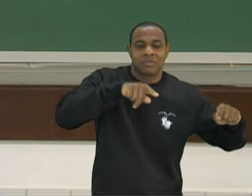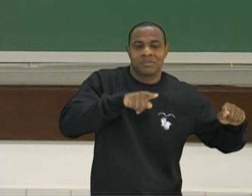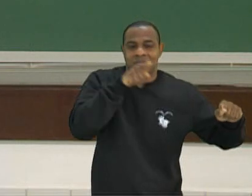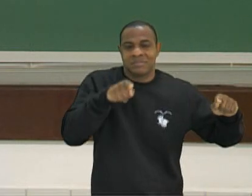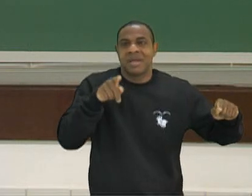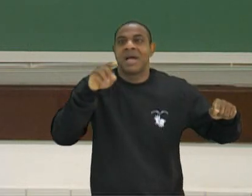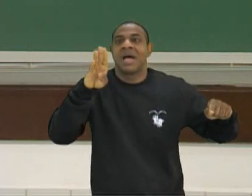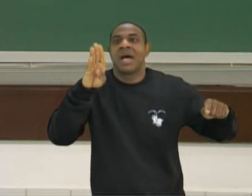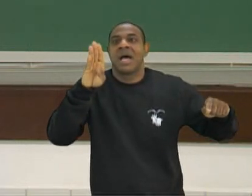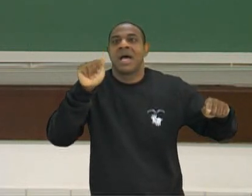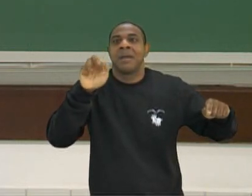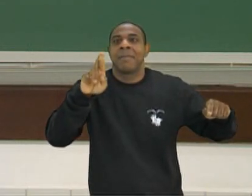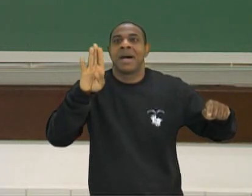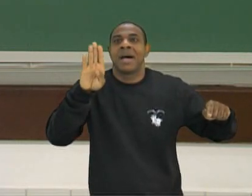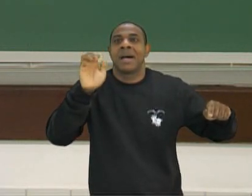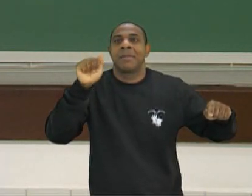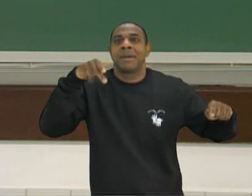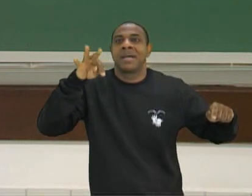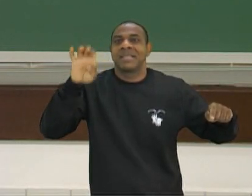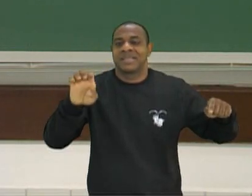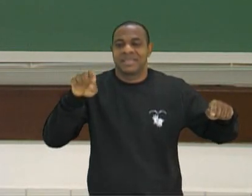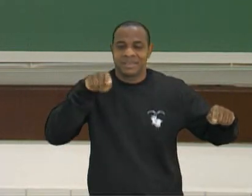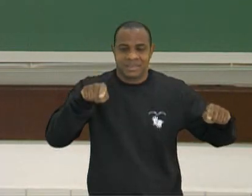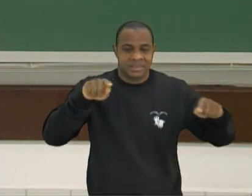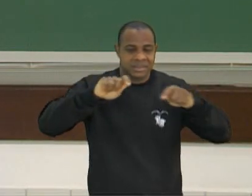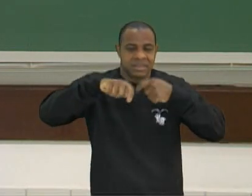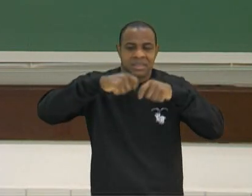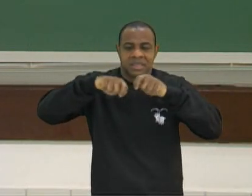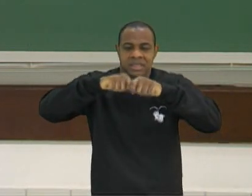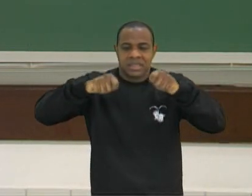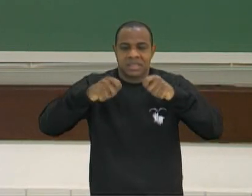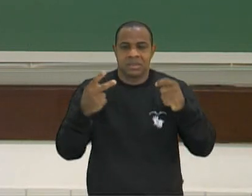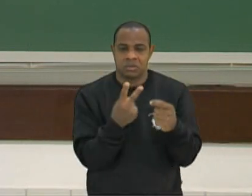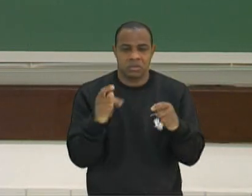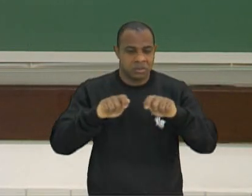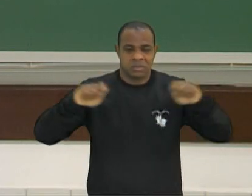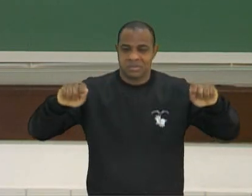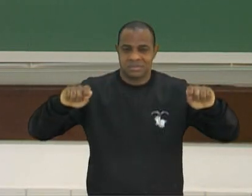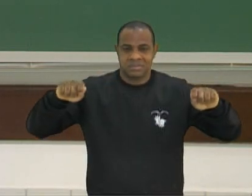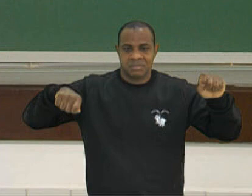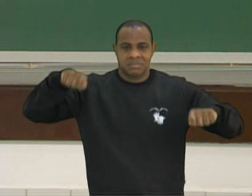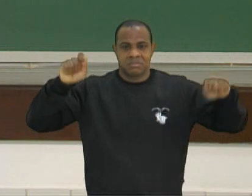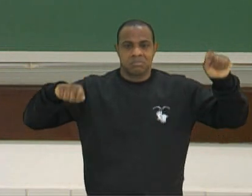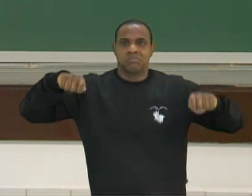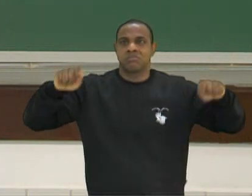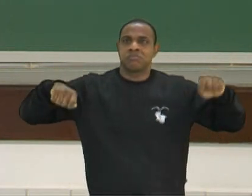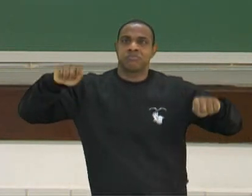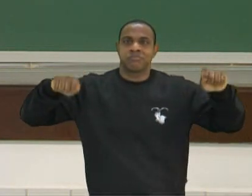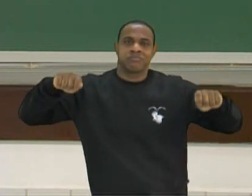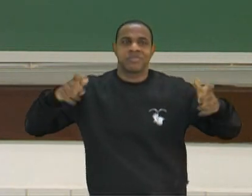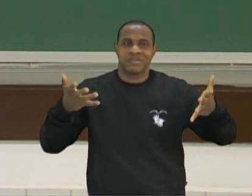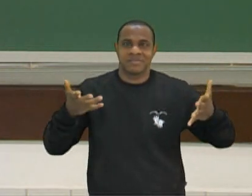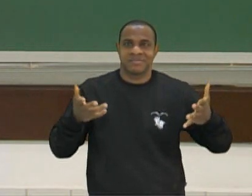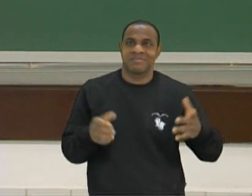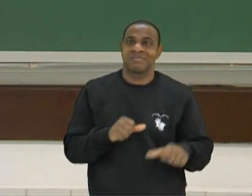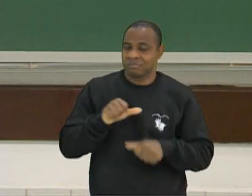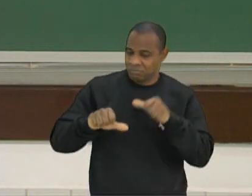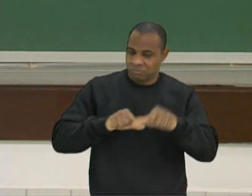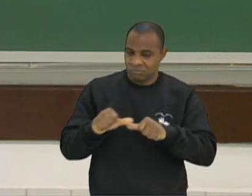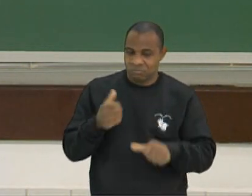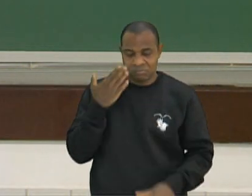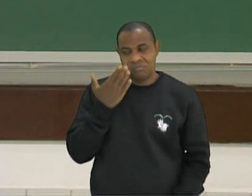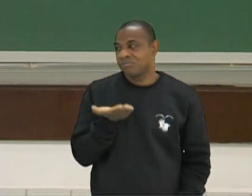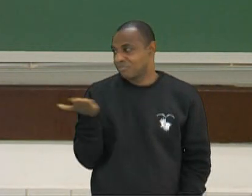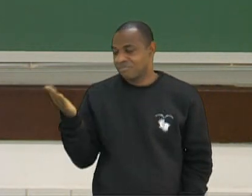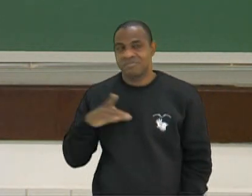A densidade do material também modifica. O que não muda? É o aspecto da frequência, certo? Então, voltando aqui nas opções,